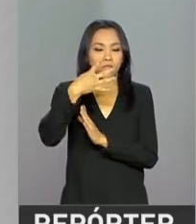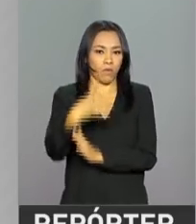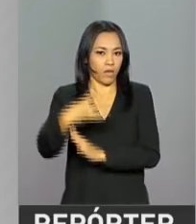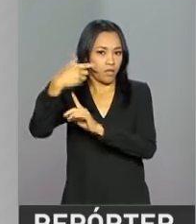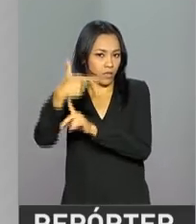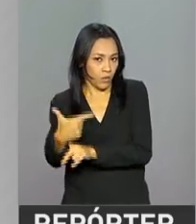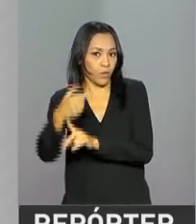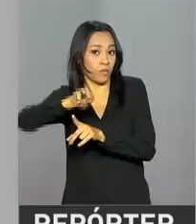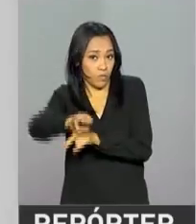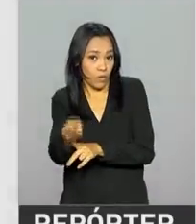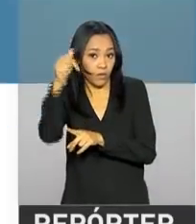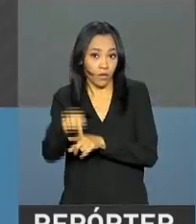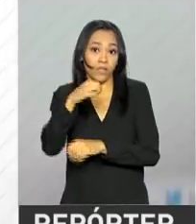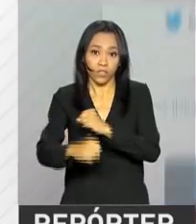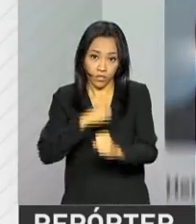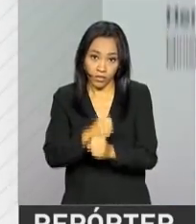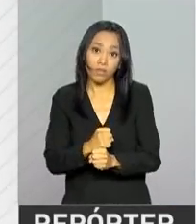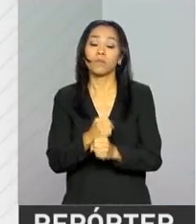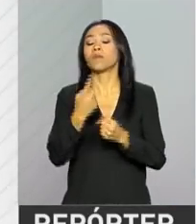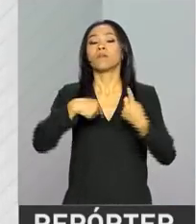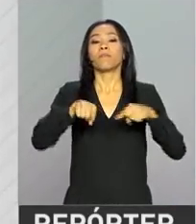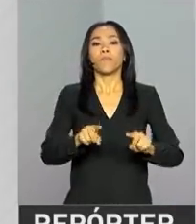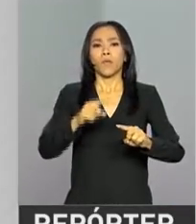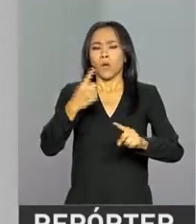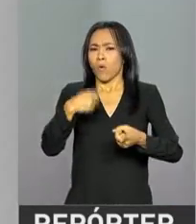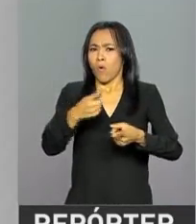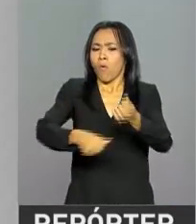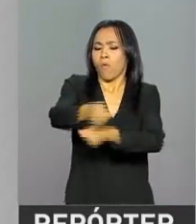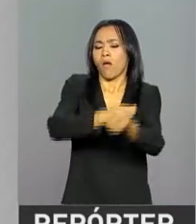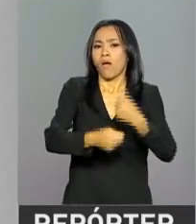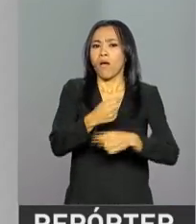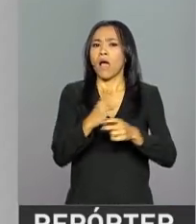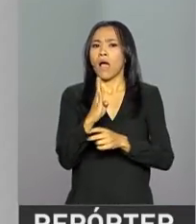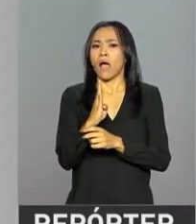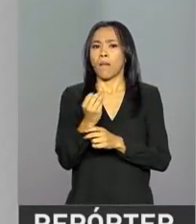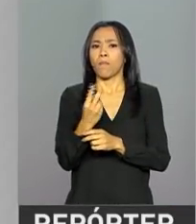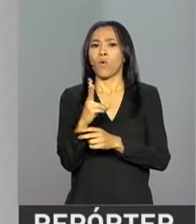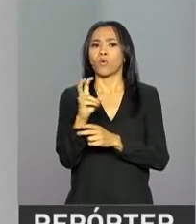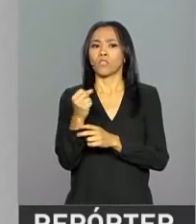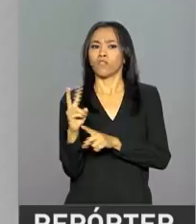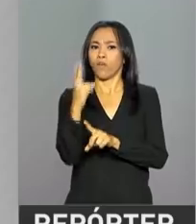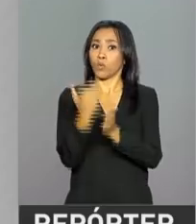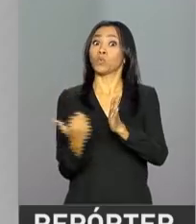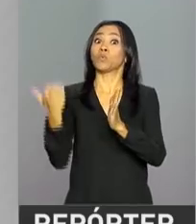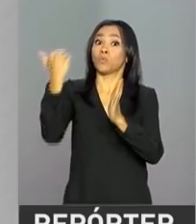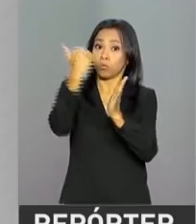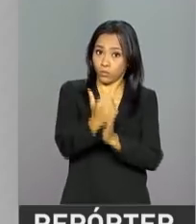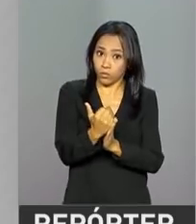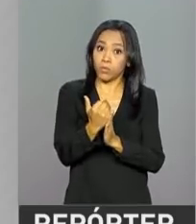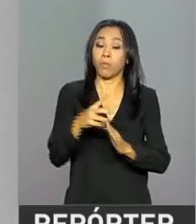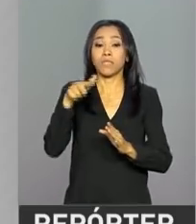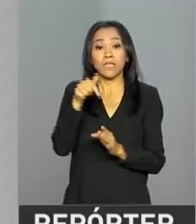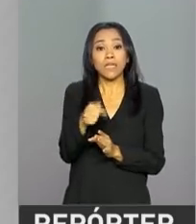toneladas este ano o otimismo do mercado elevou a bolsa de 48 mil e 471 pontos para